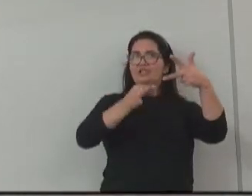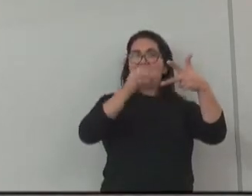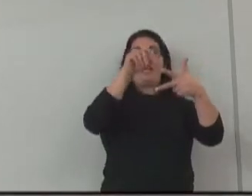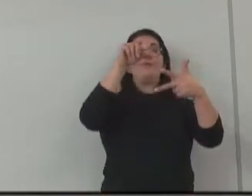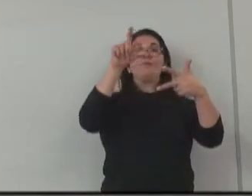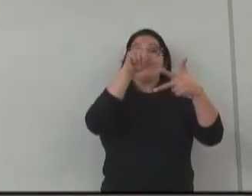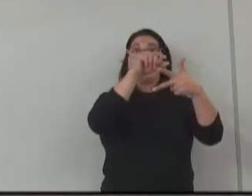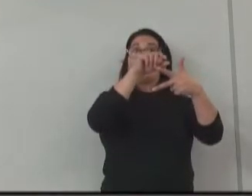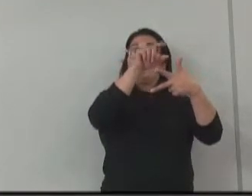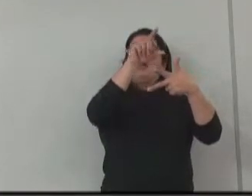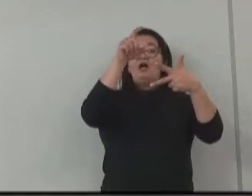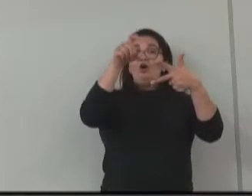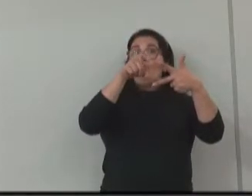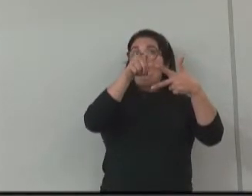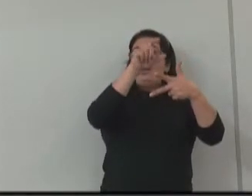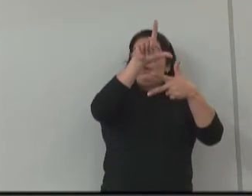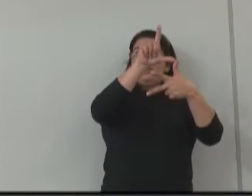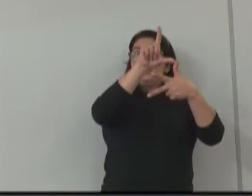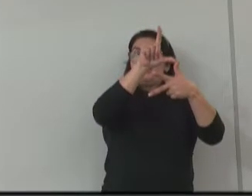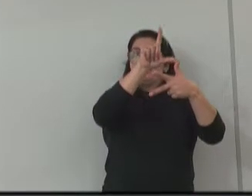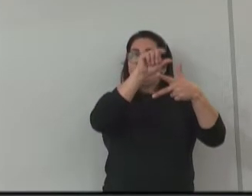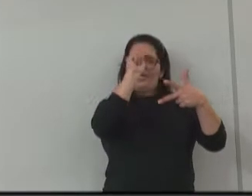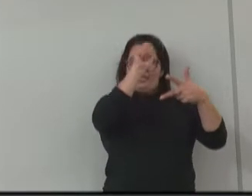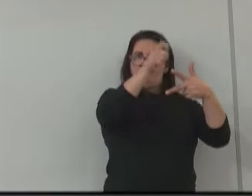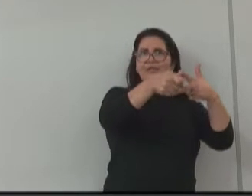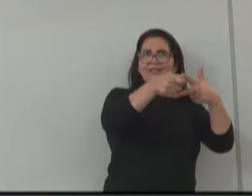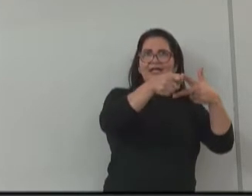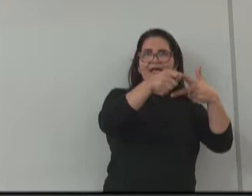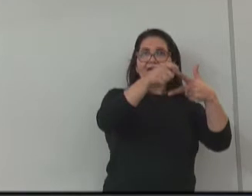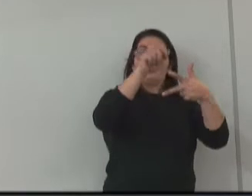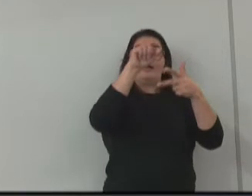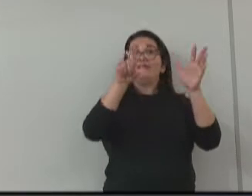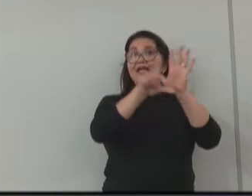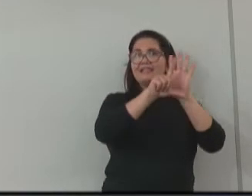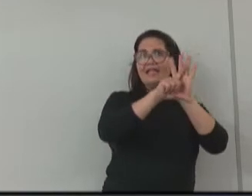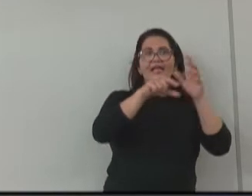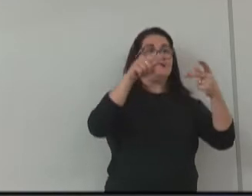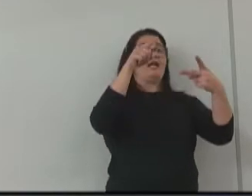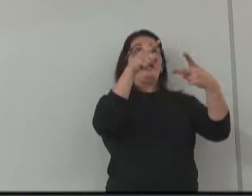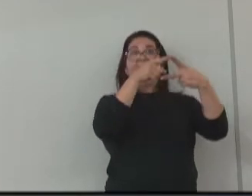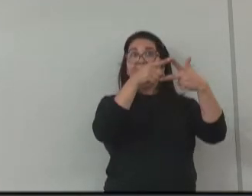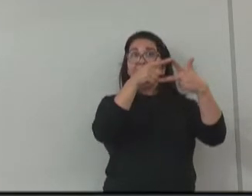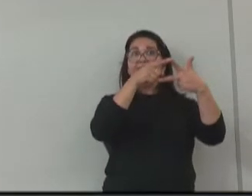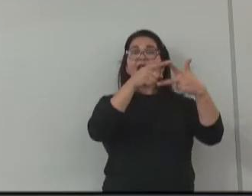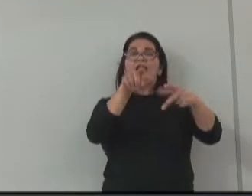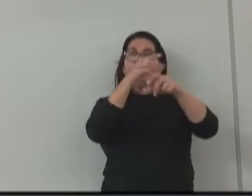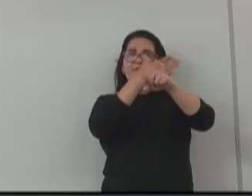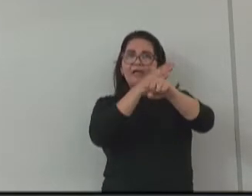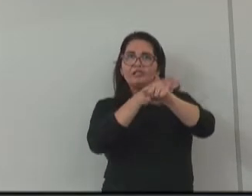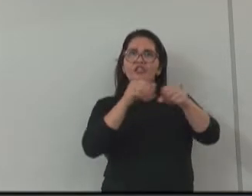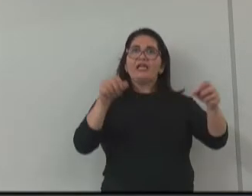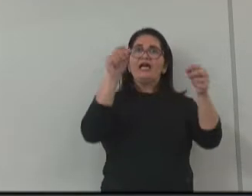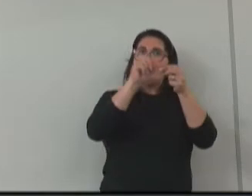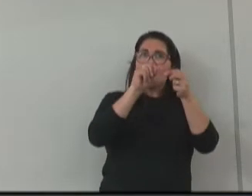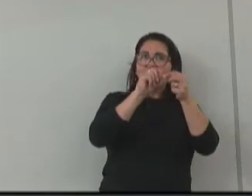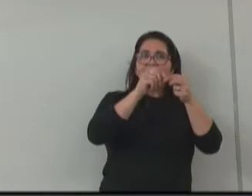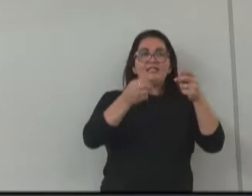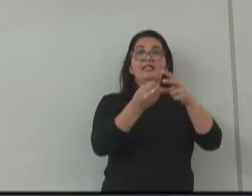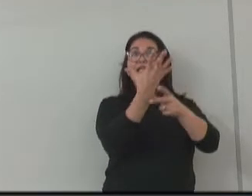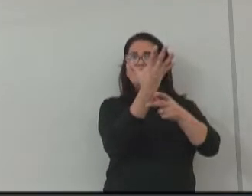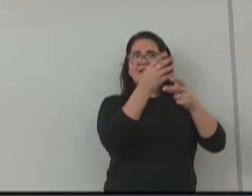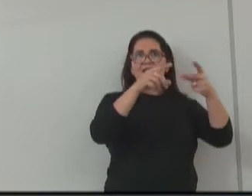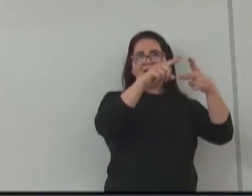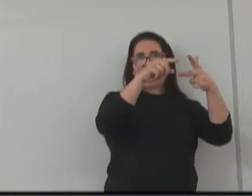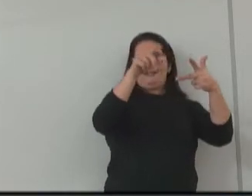poder executivo, ele vem executar essas leis. E o poder judiciário, ele faz com que essas leis se cumpram.